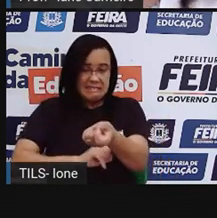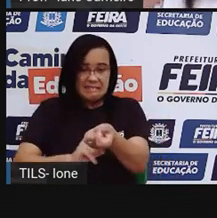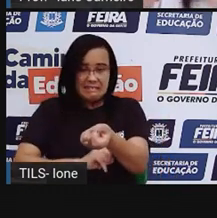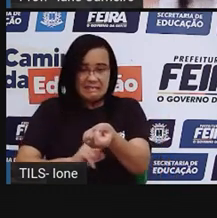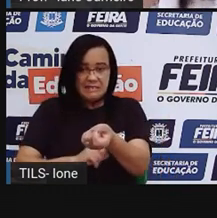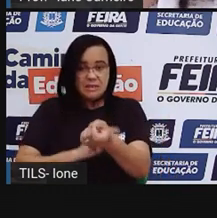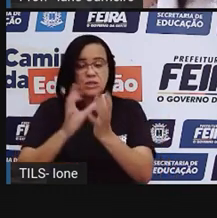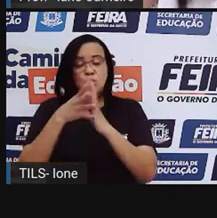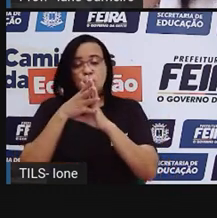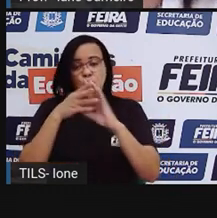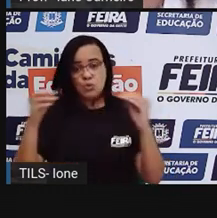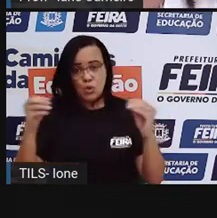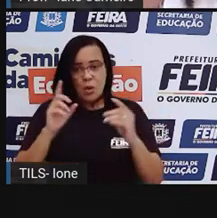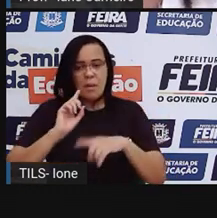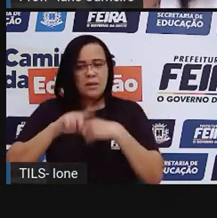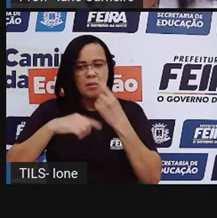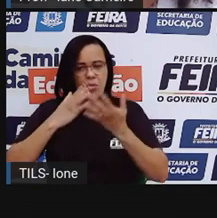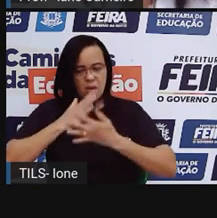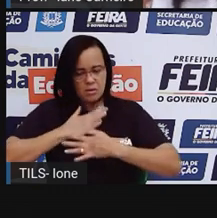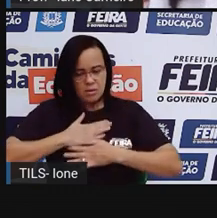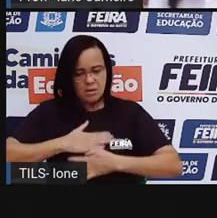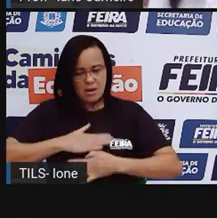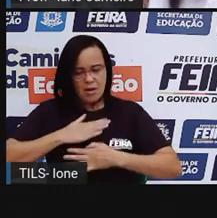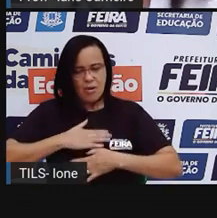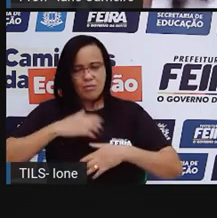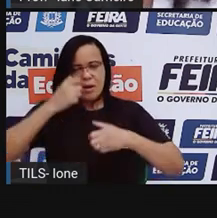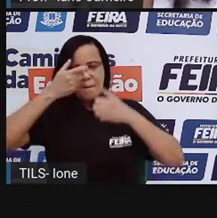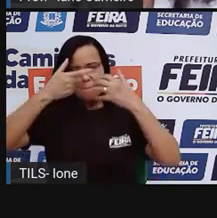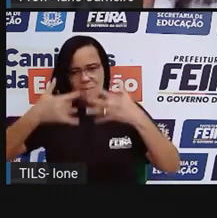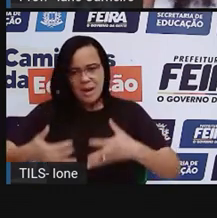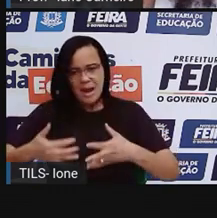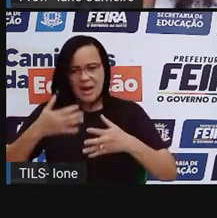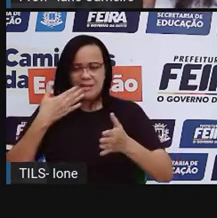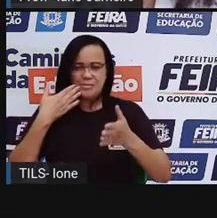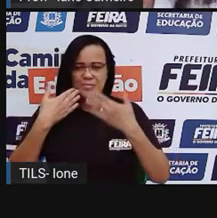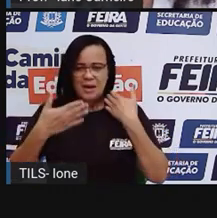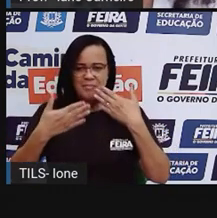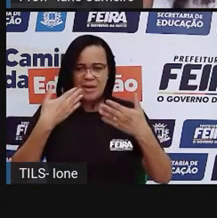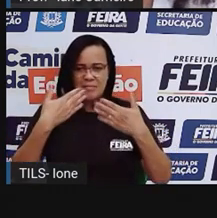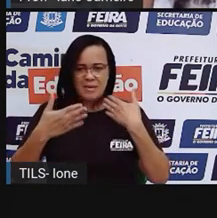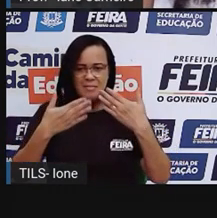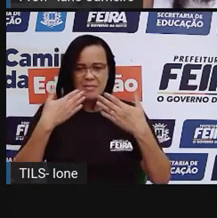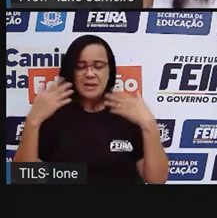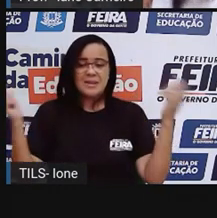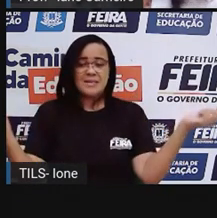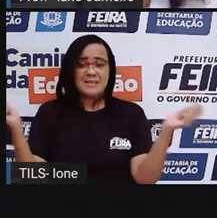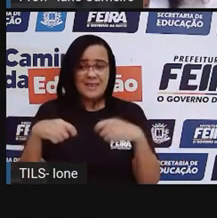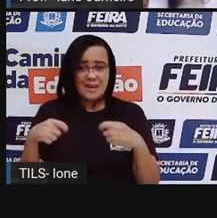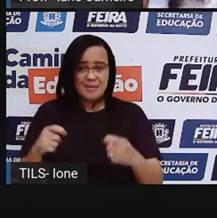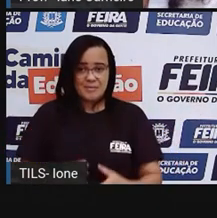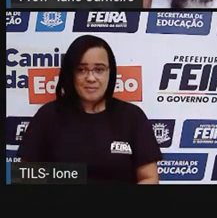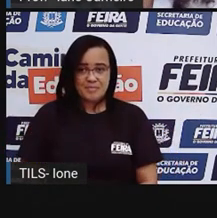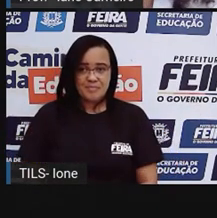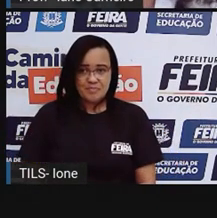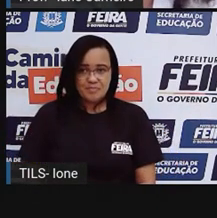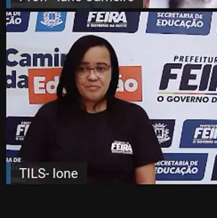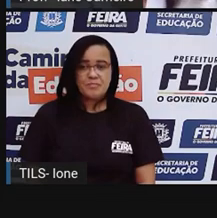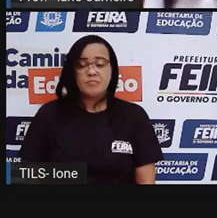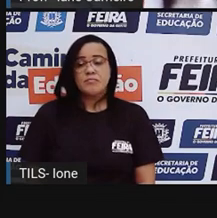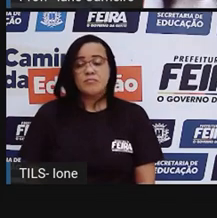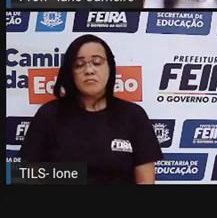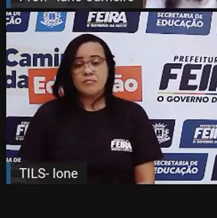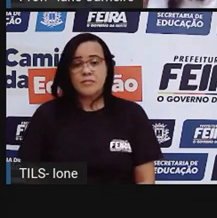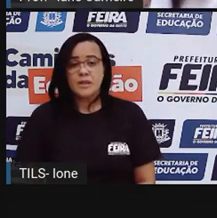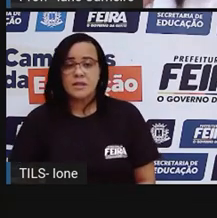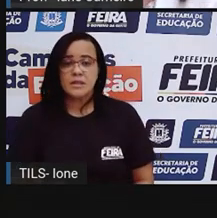e explicar o que está acontecendo com você, joia? Então, o pote da calma, você vai precisar de um pote, né? Pode ser